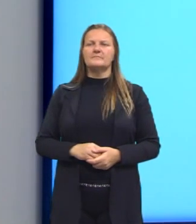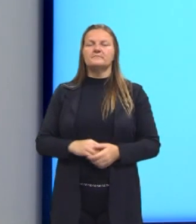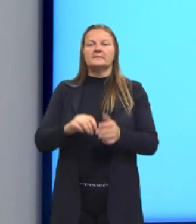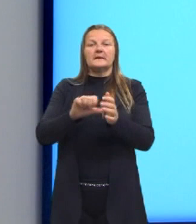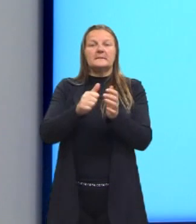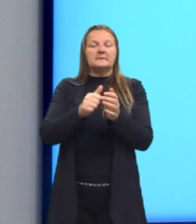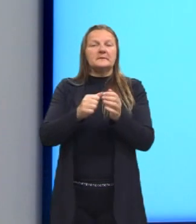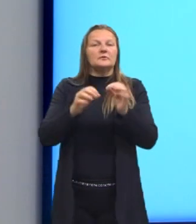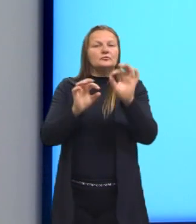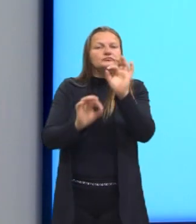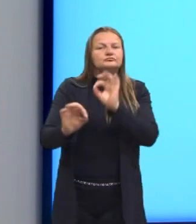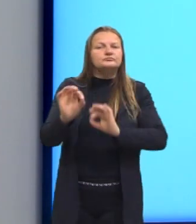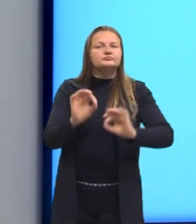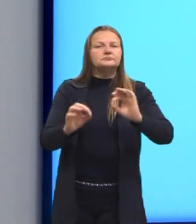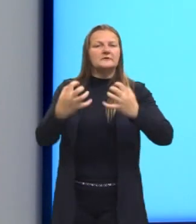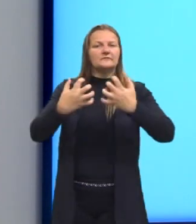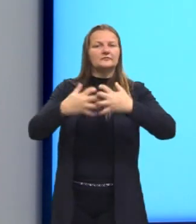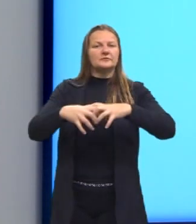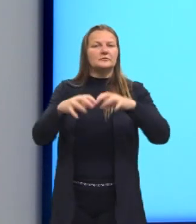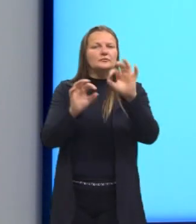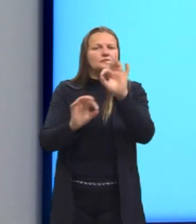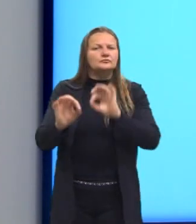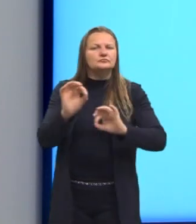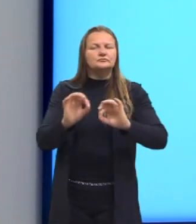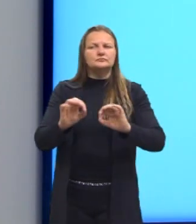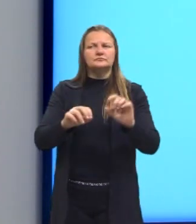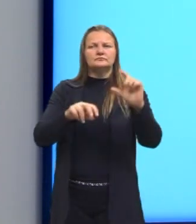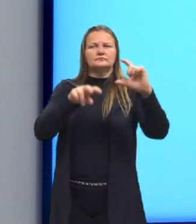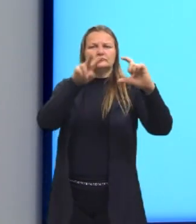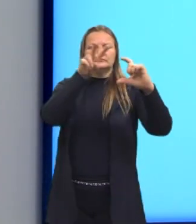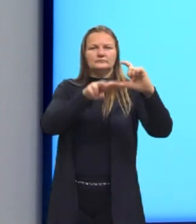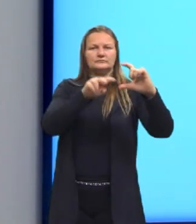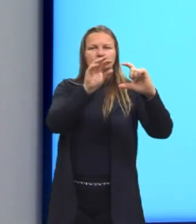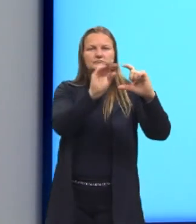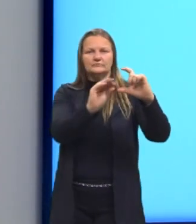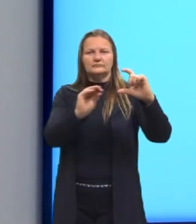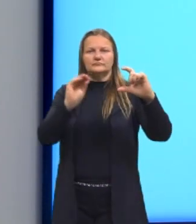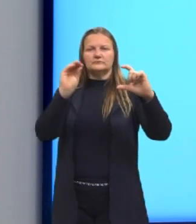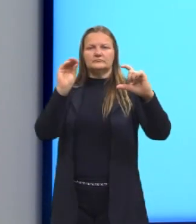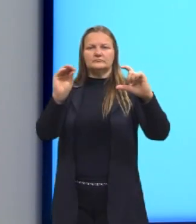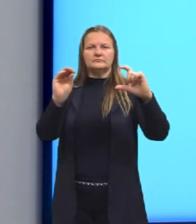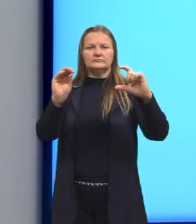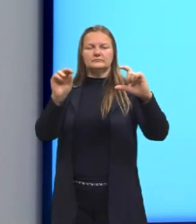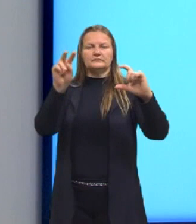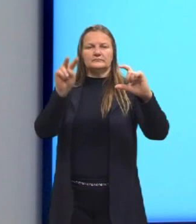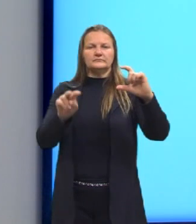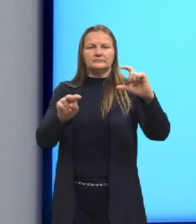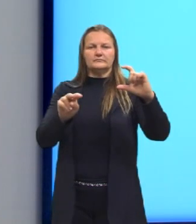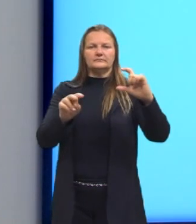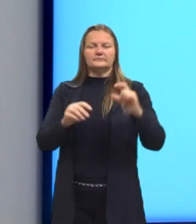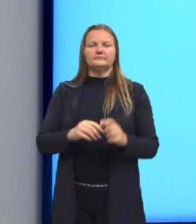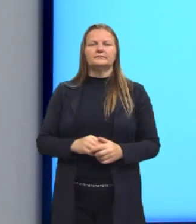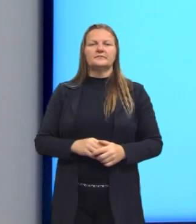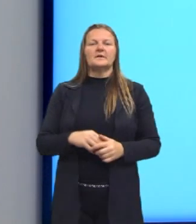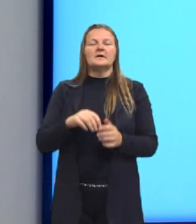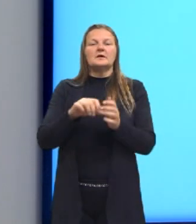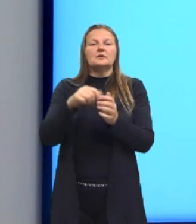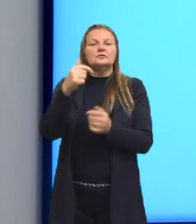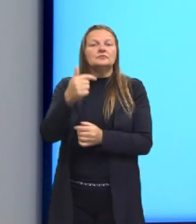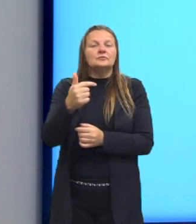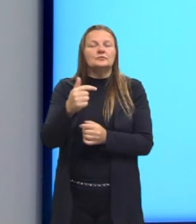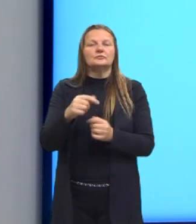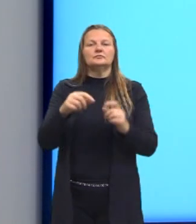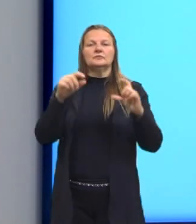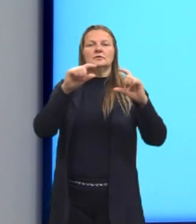primeiro passo. O segundo passo, aí nós vamos levar em consideração diagonal principal e